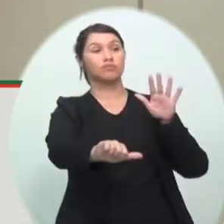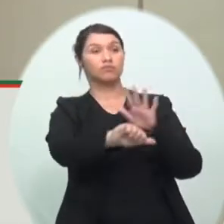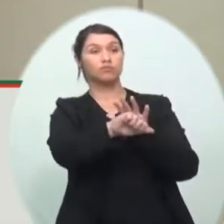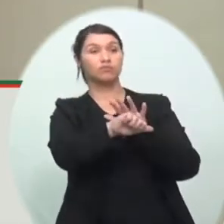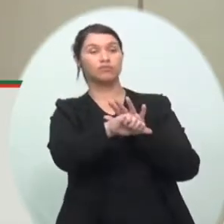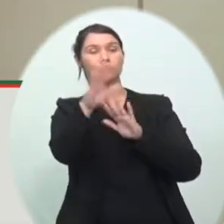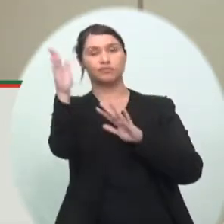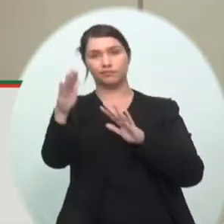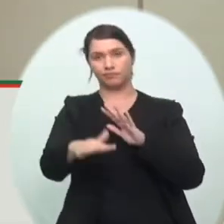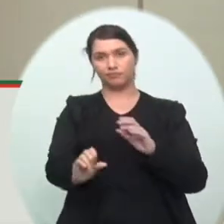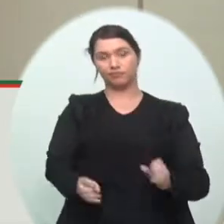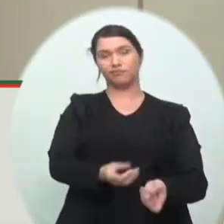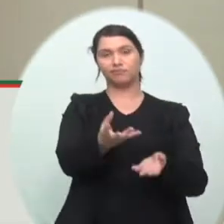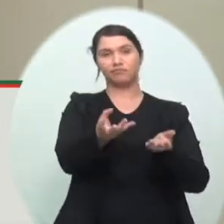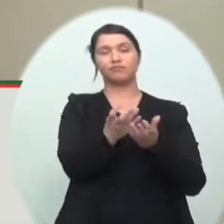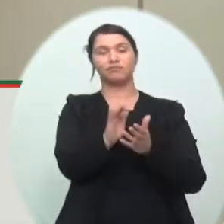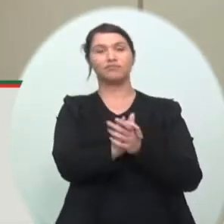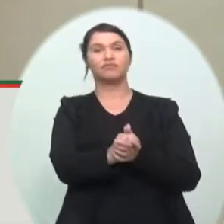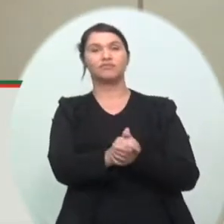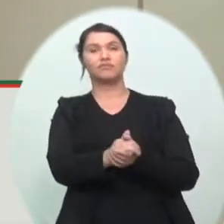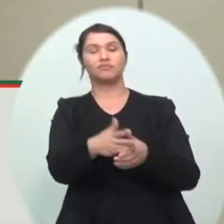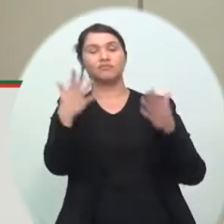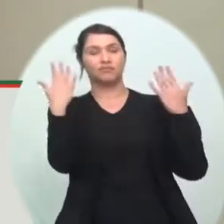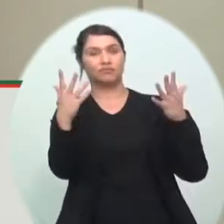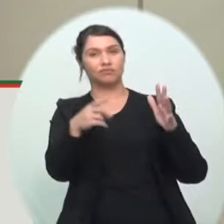os parabéns ao senhor coronel, que Deus abençoe aí